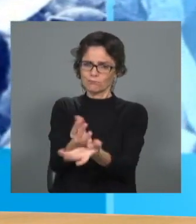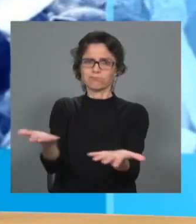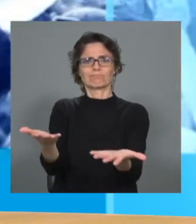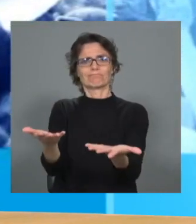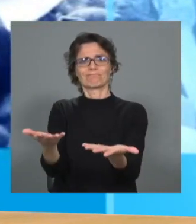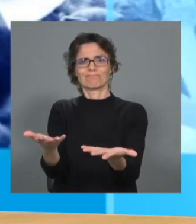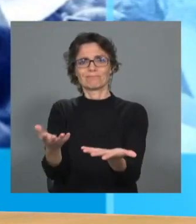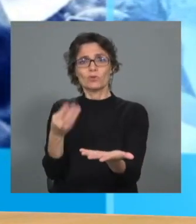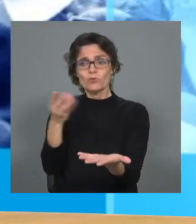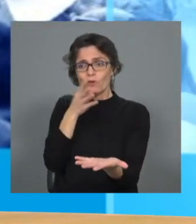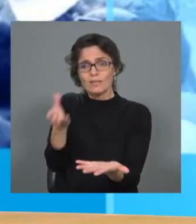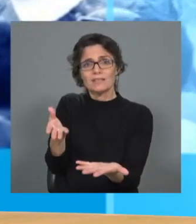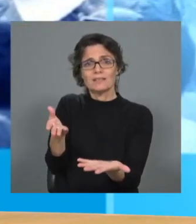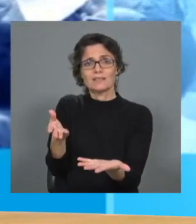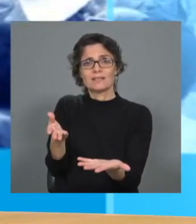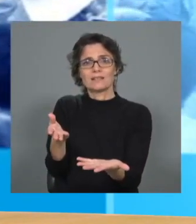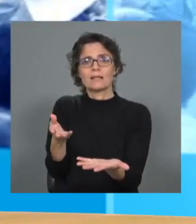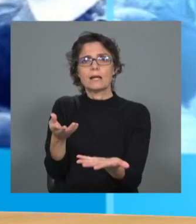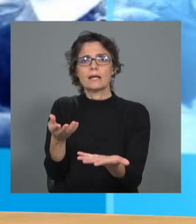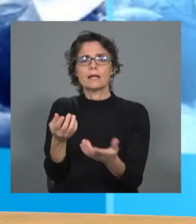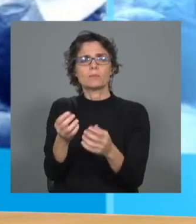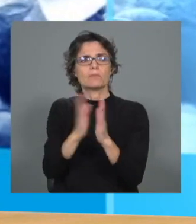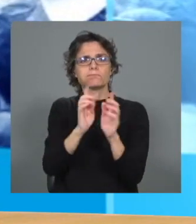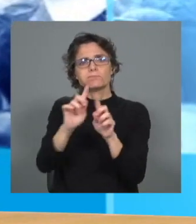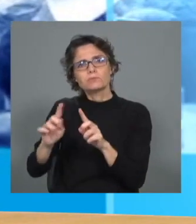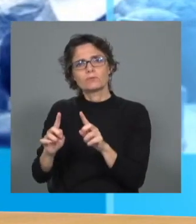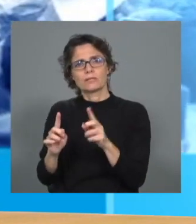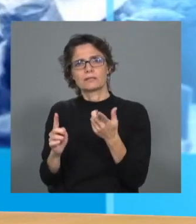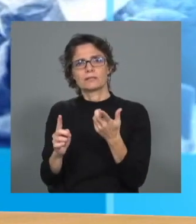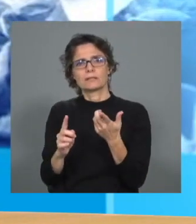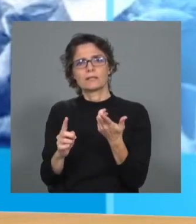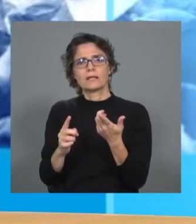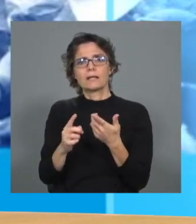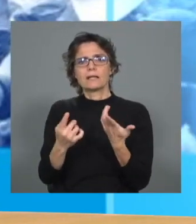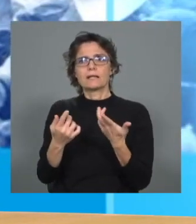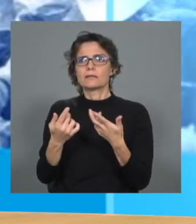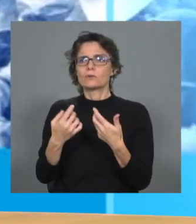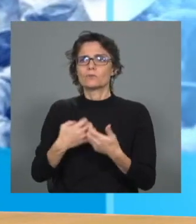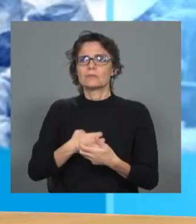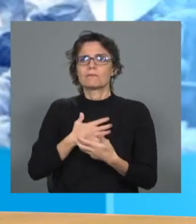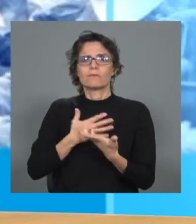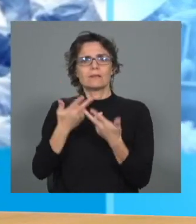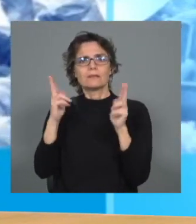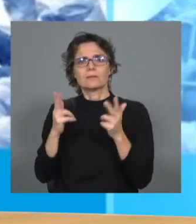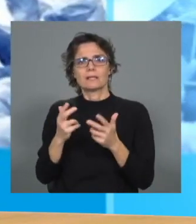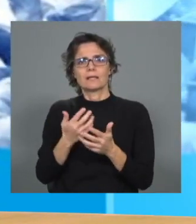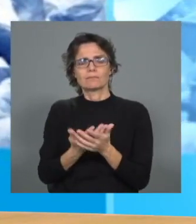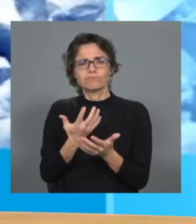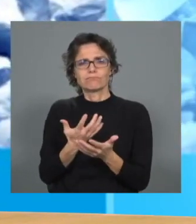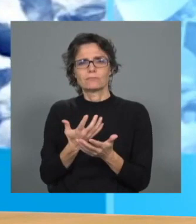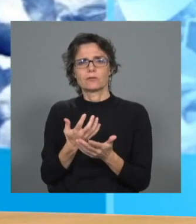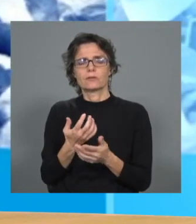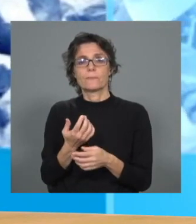sociedade multirreligiosa, plural e esperemos cada vez mais livre também nesse sentido. Obviamente que esta